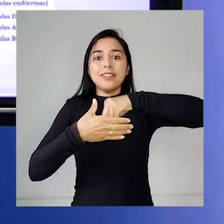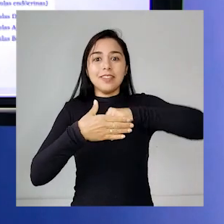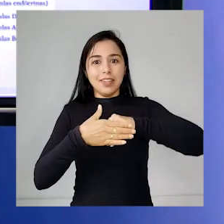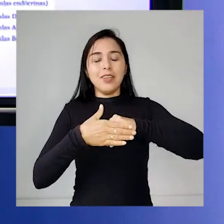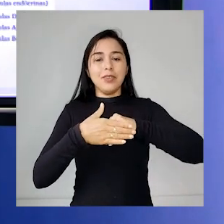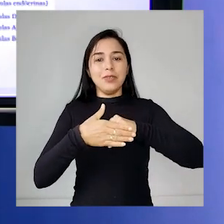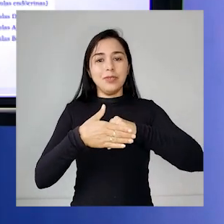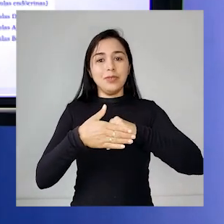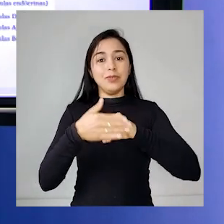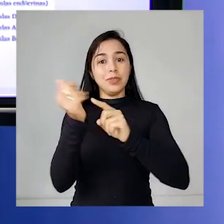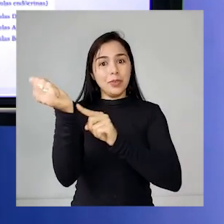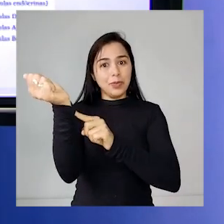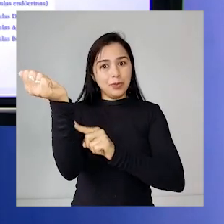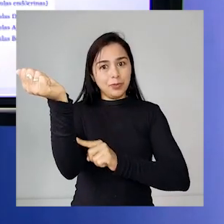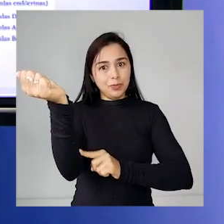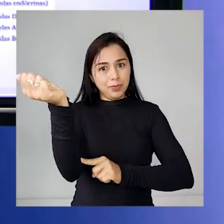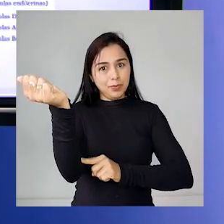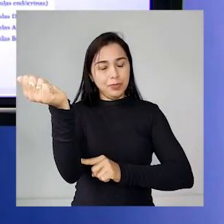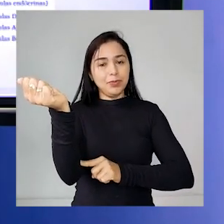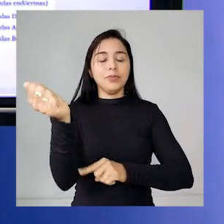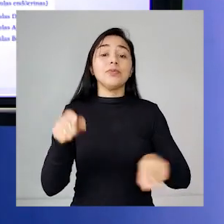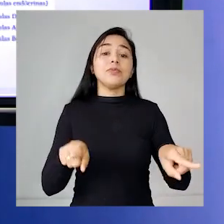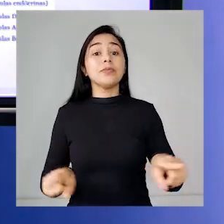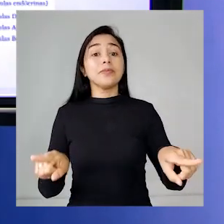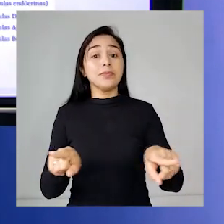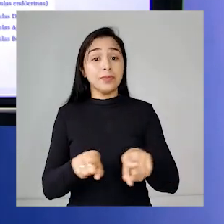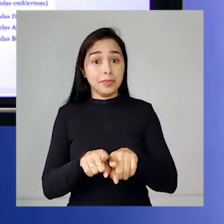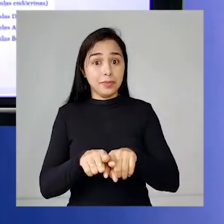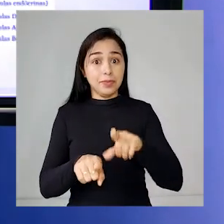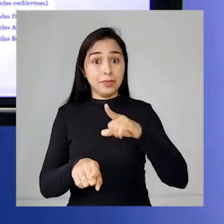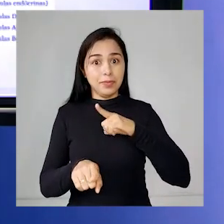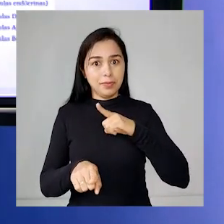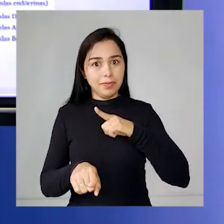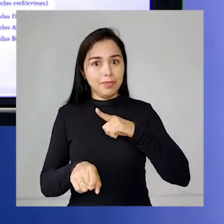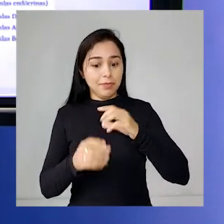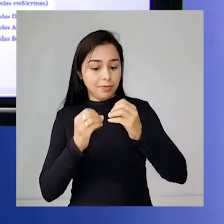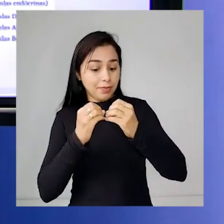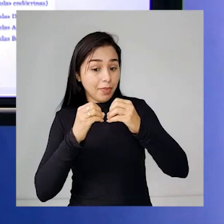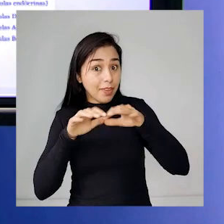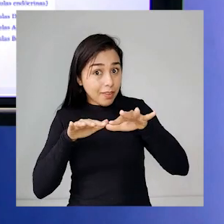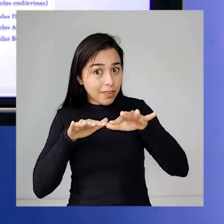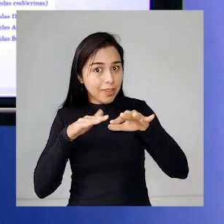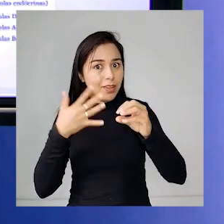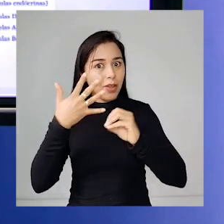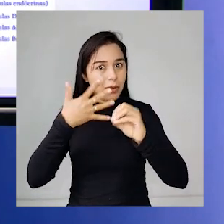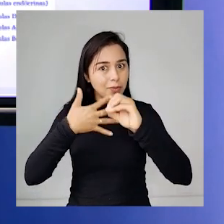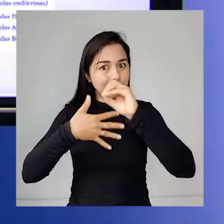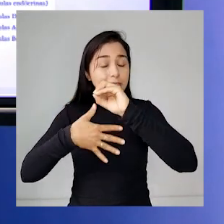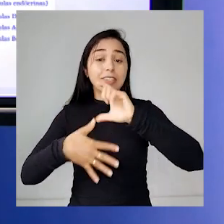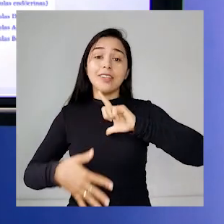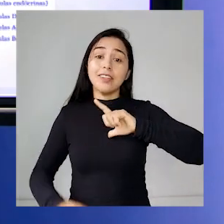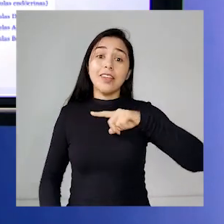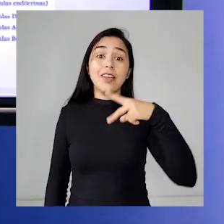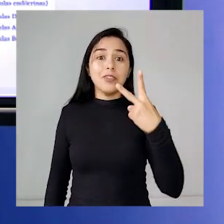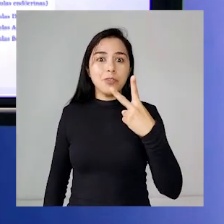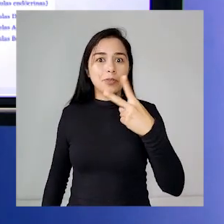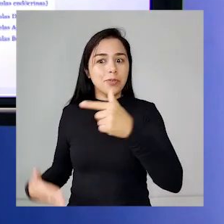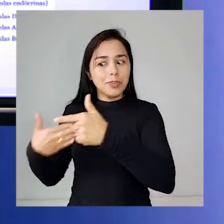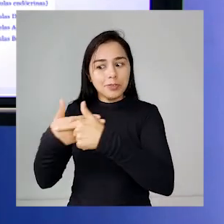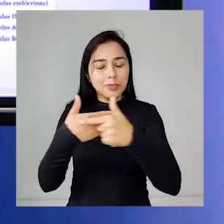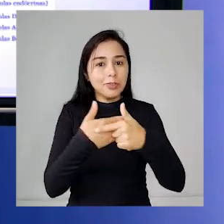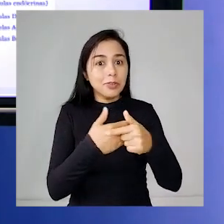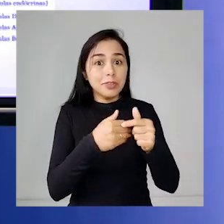vasos sanguíneos. Existem também glândulas que desempenham as duas funções, como,